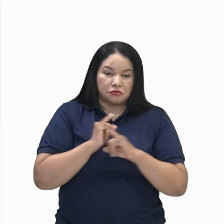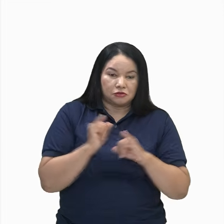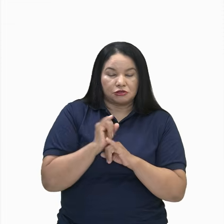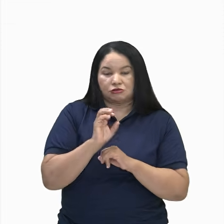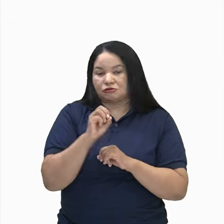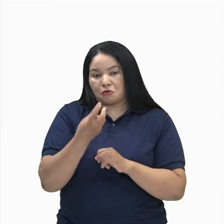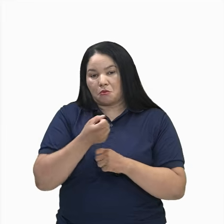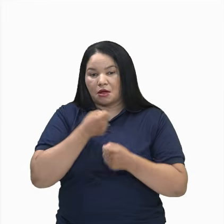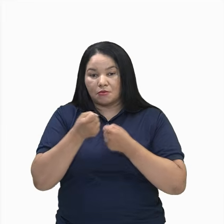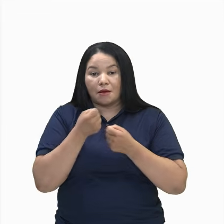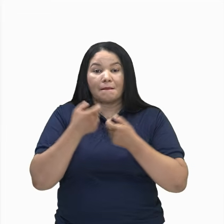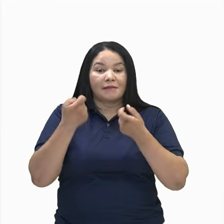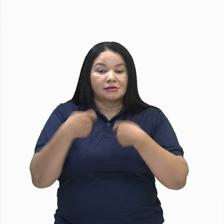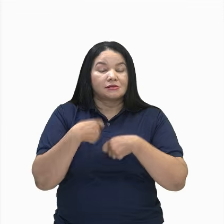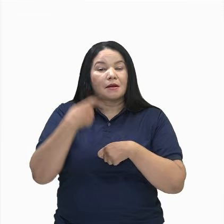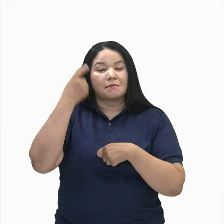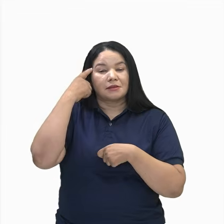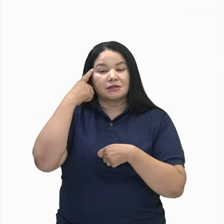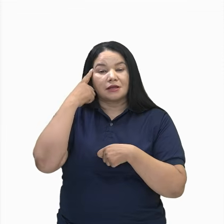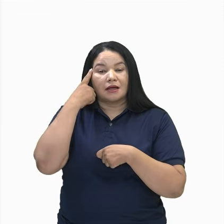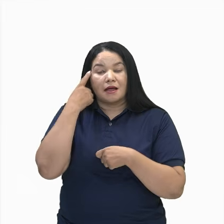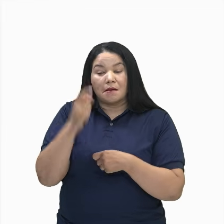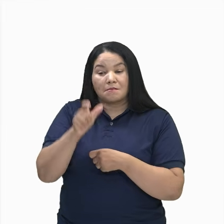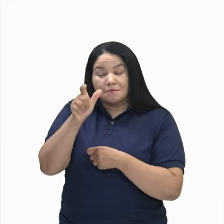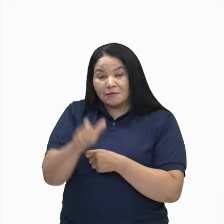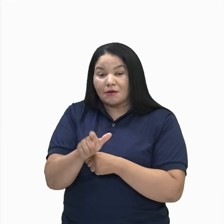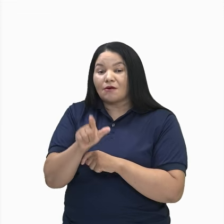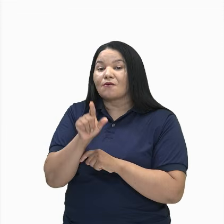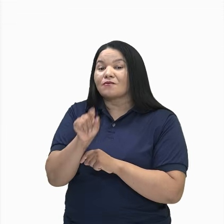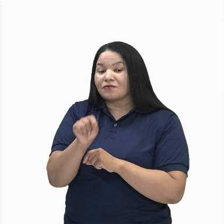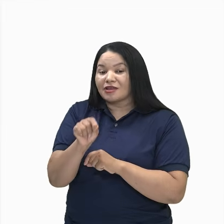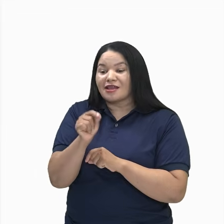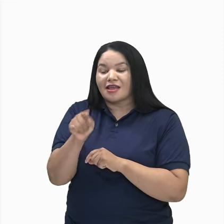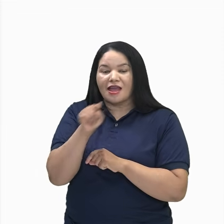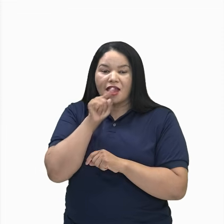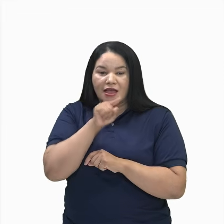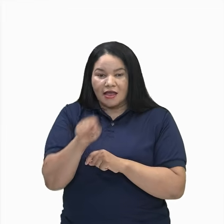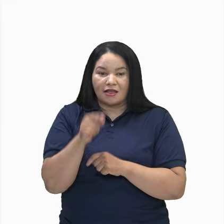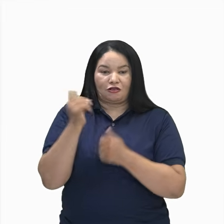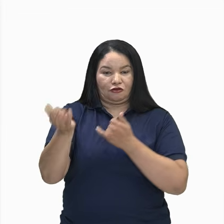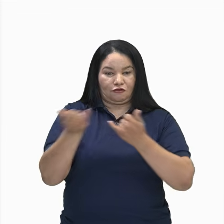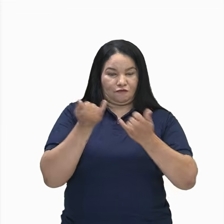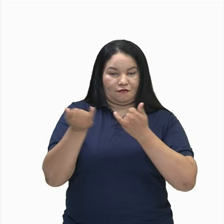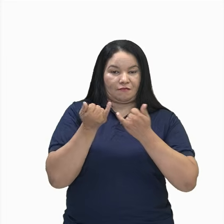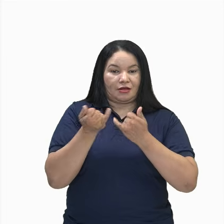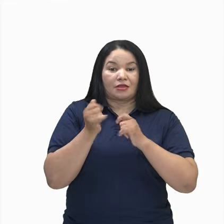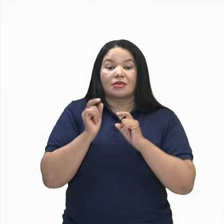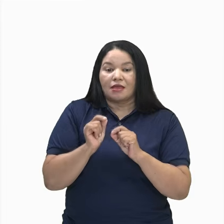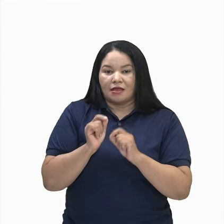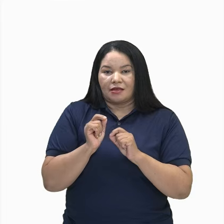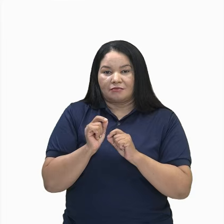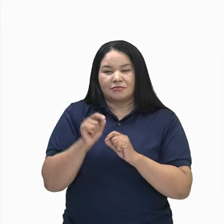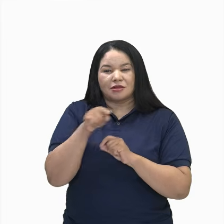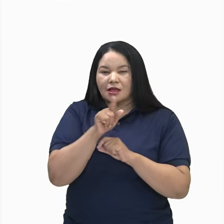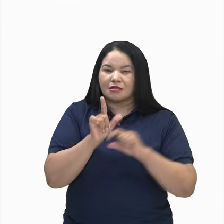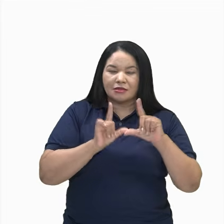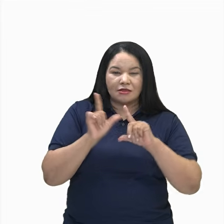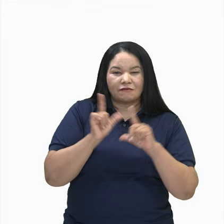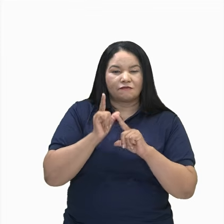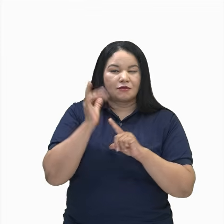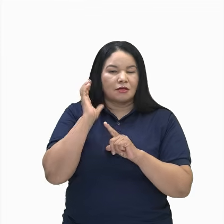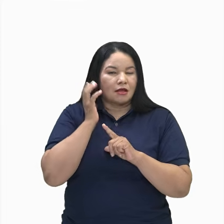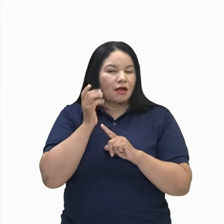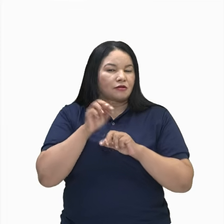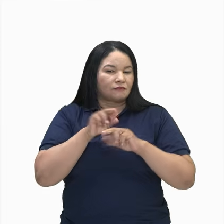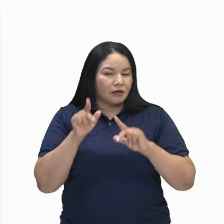reportagem, temos que pensar, então, quem está informando quem, ou seja, qual é o veículo de comunicação e qual é a